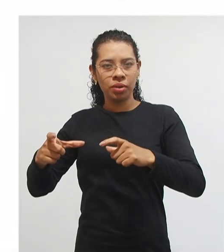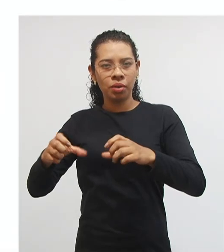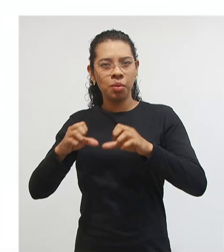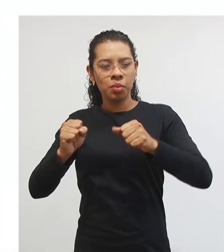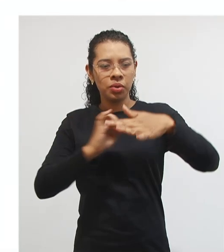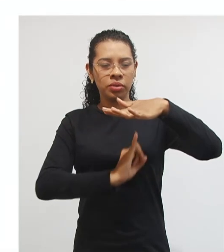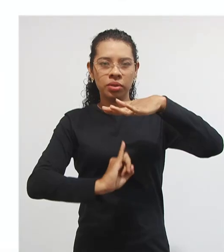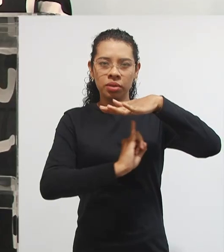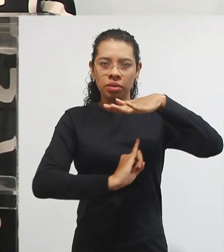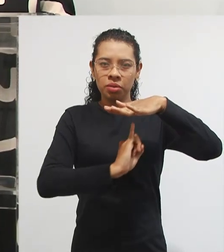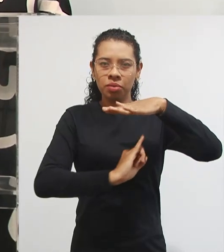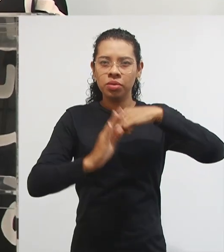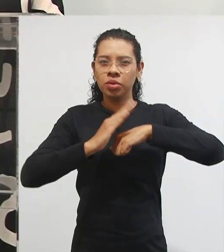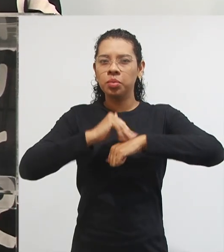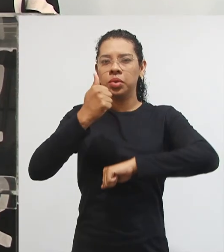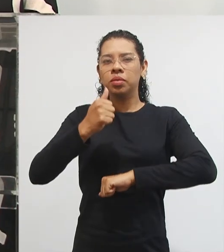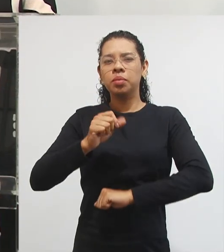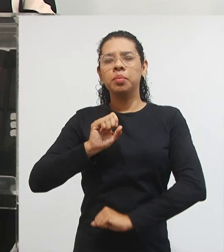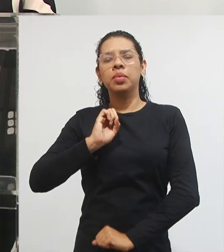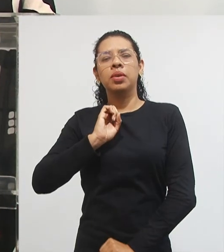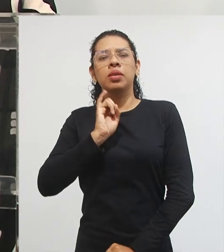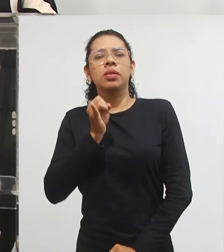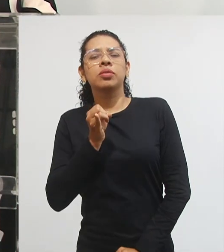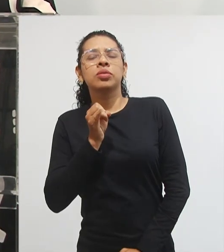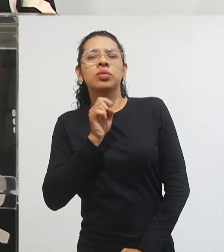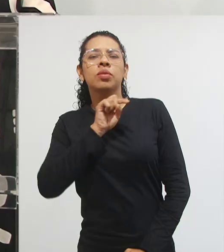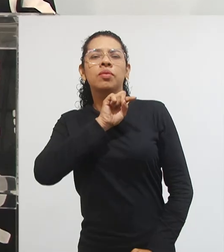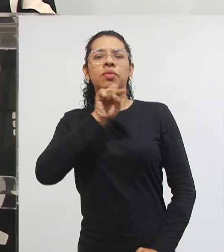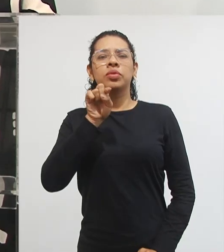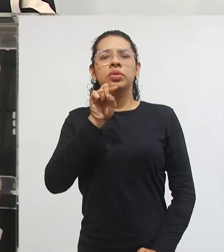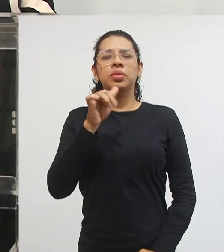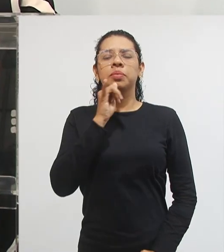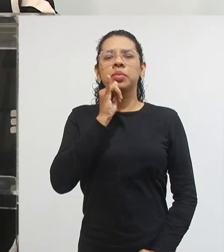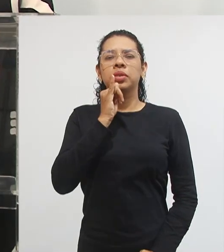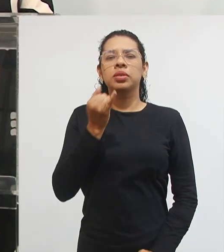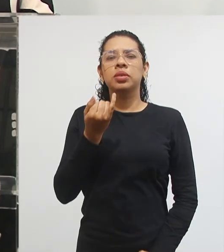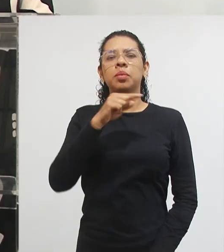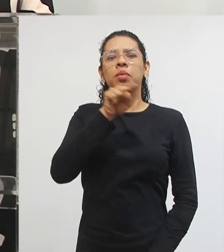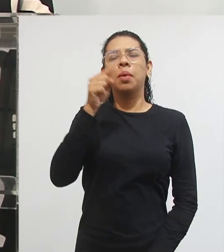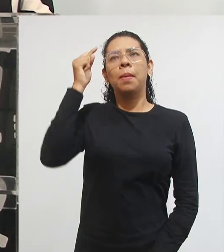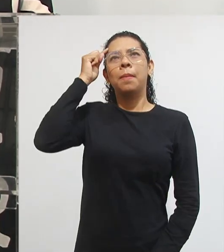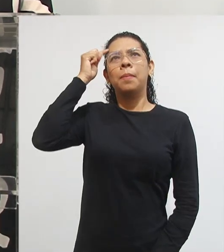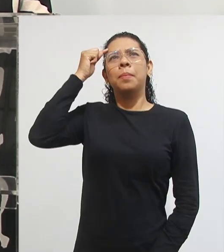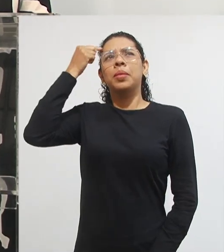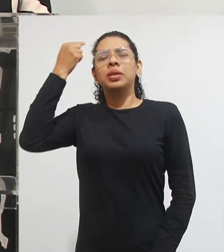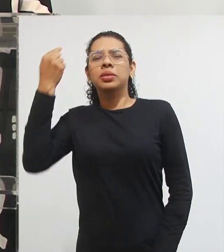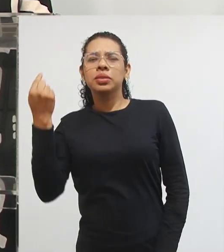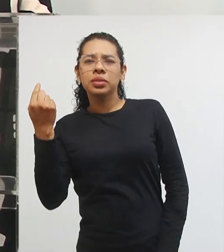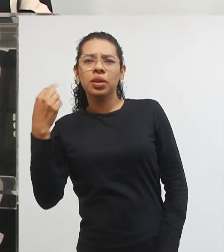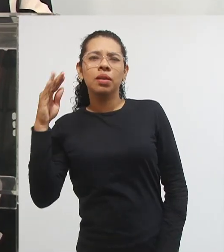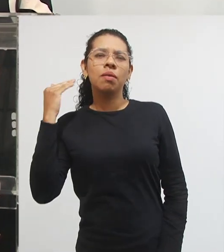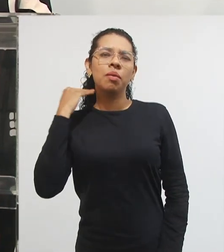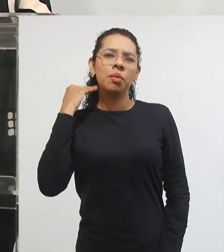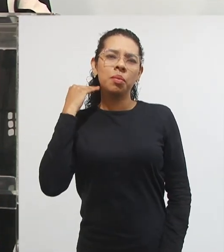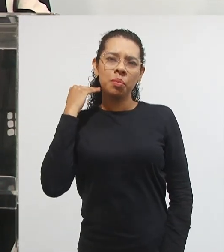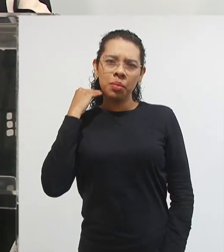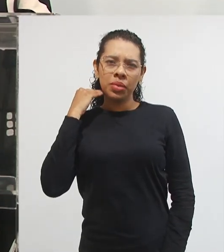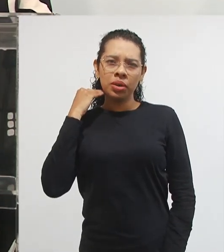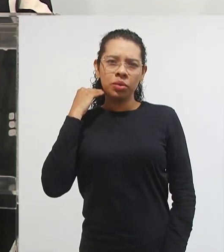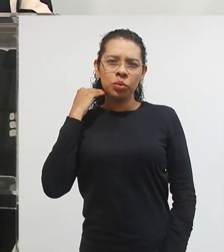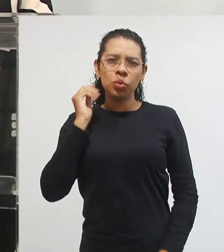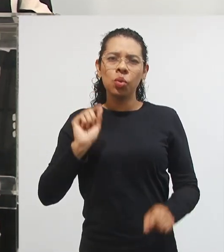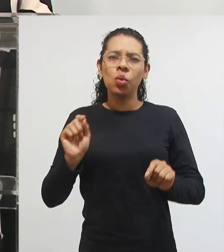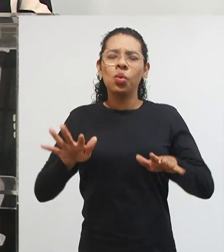você pensar assim, o que é que vem na sua cabeça quando você ouve a instituição Banco do Brasil, ou a